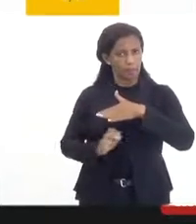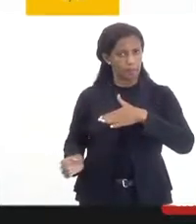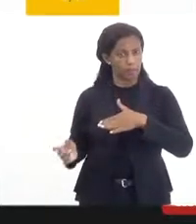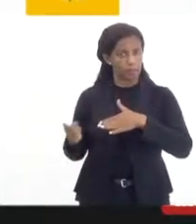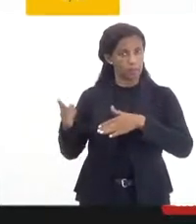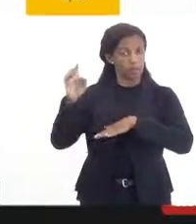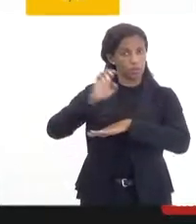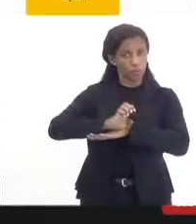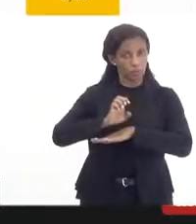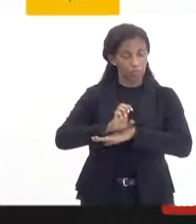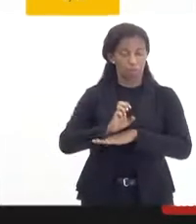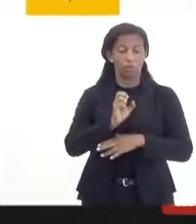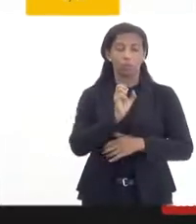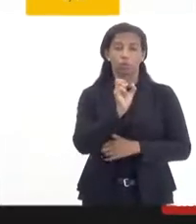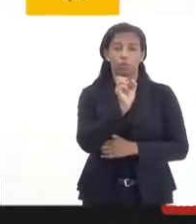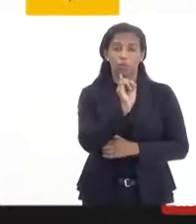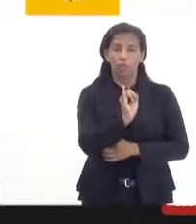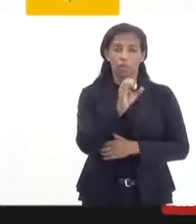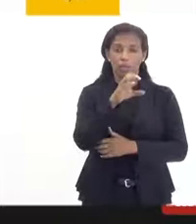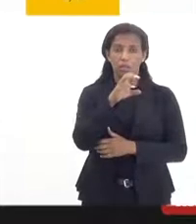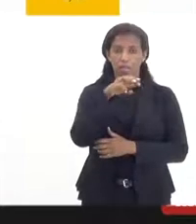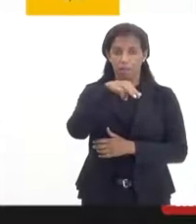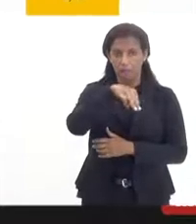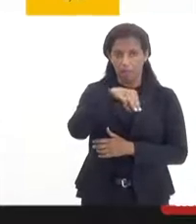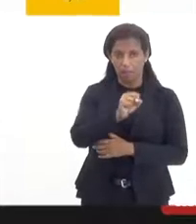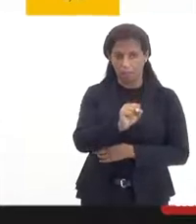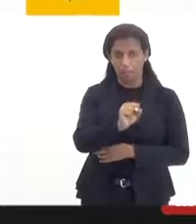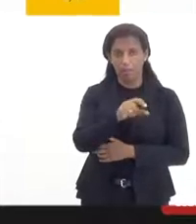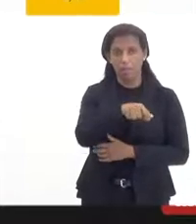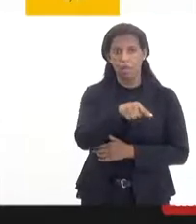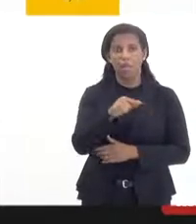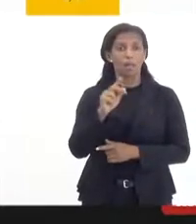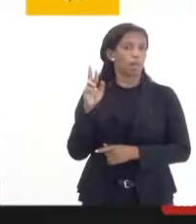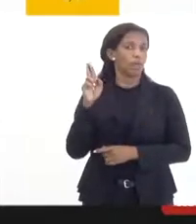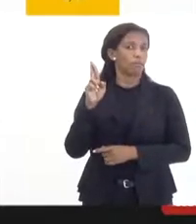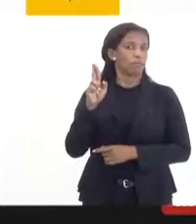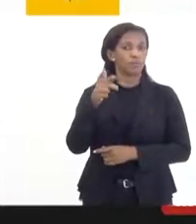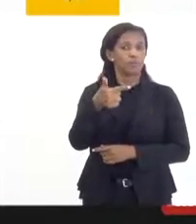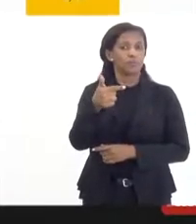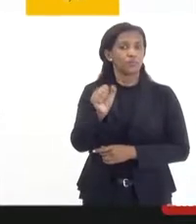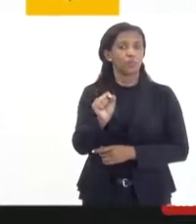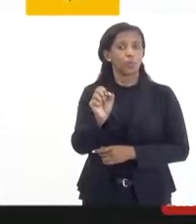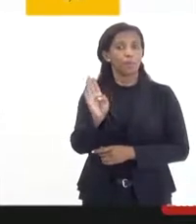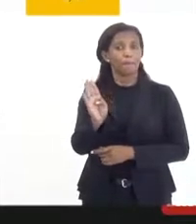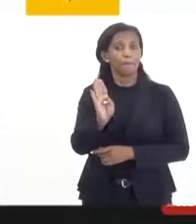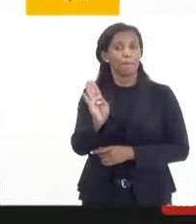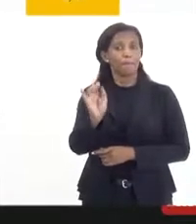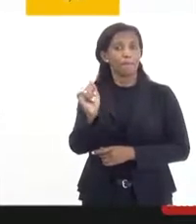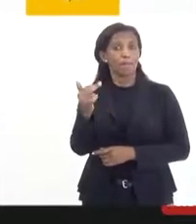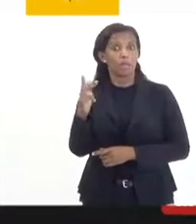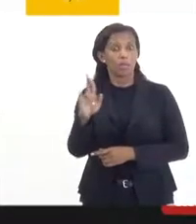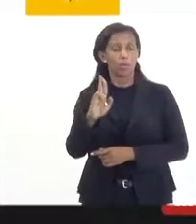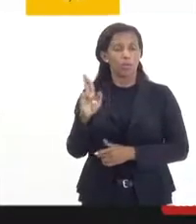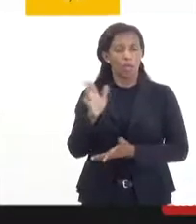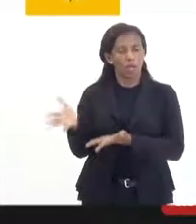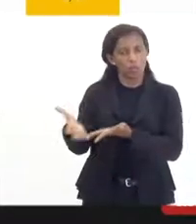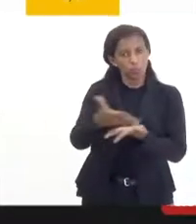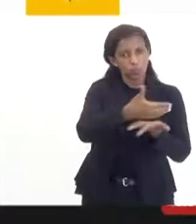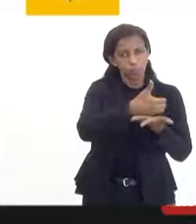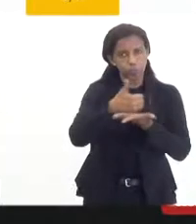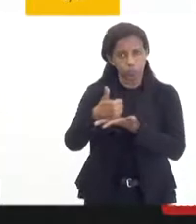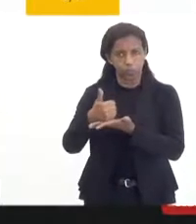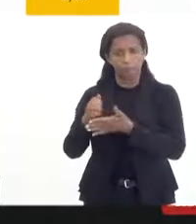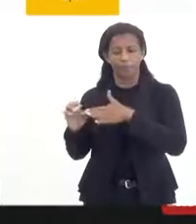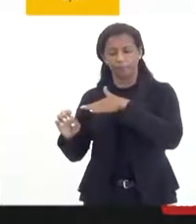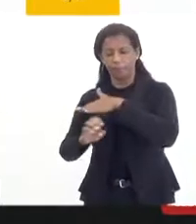o ICMS ele é responsável por 28 bilhões de reais recolhidos pela empresa